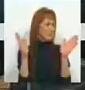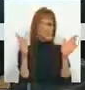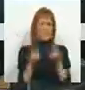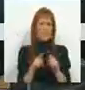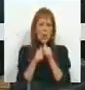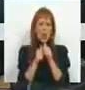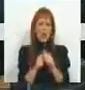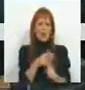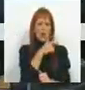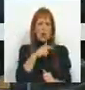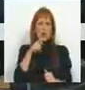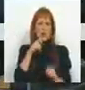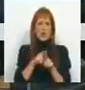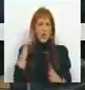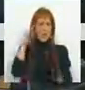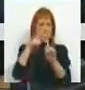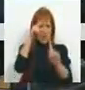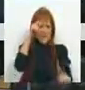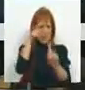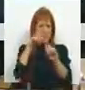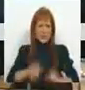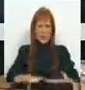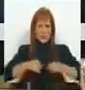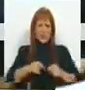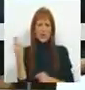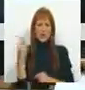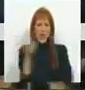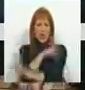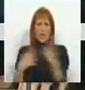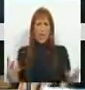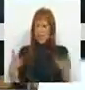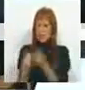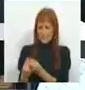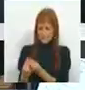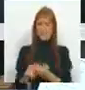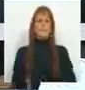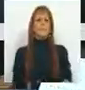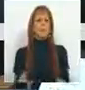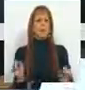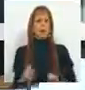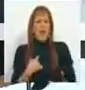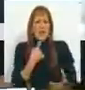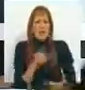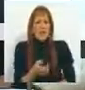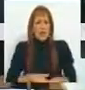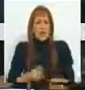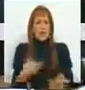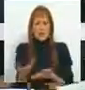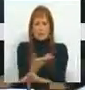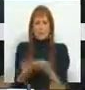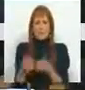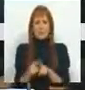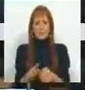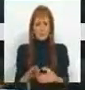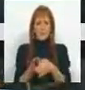para cumprir os compromissos e metas assumidos junto da União Europeia. Nada se diz acerca da relação